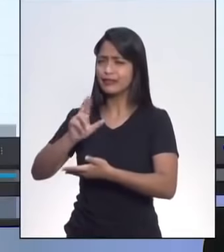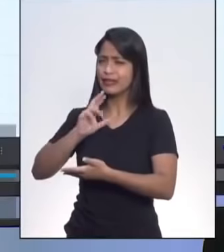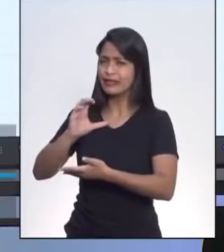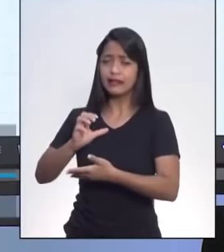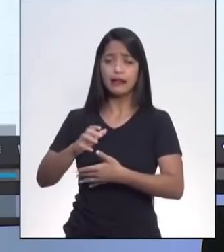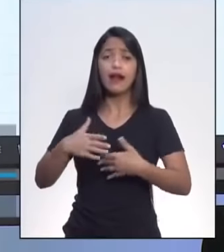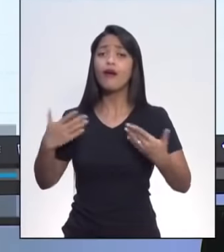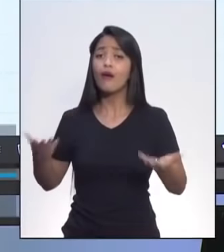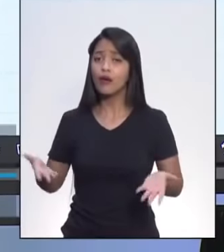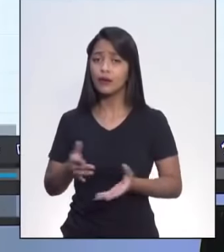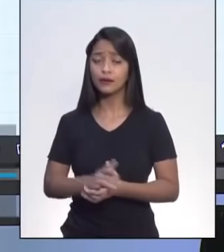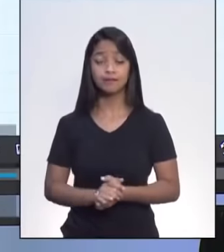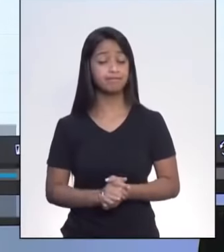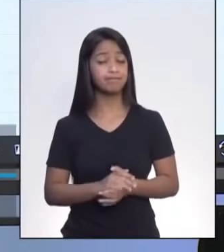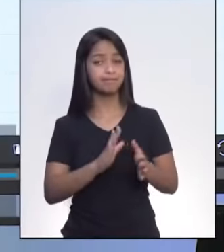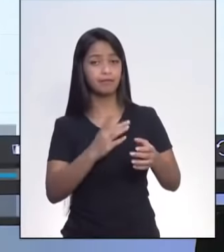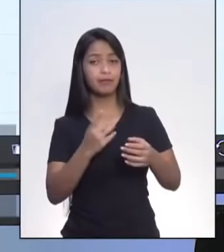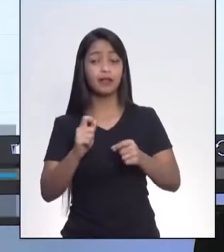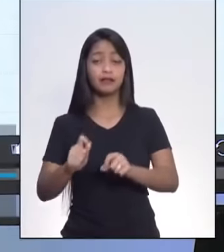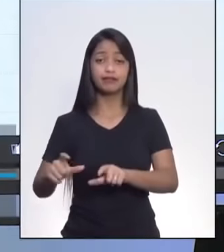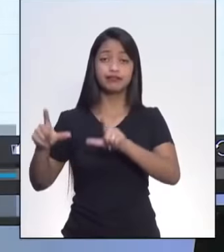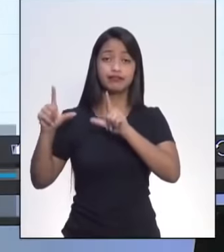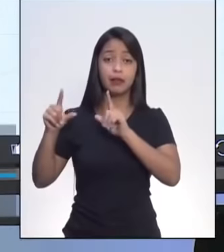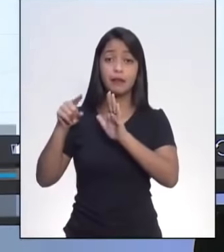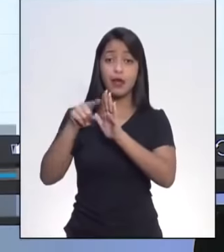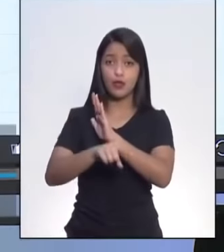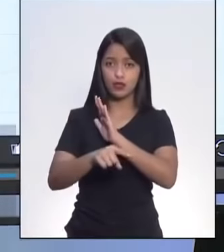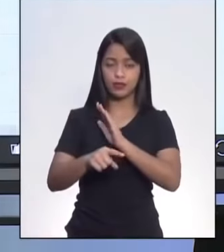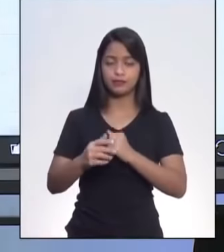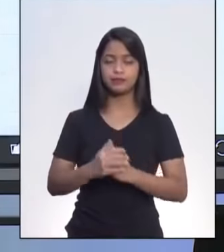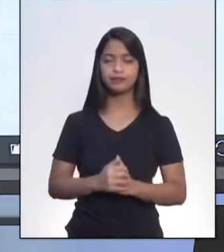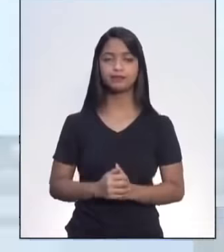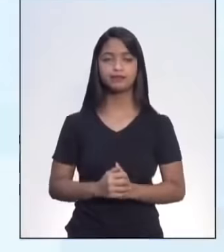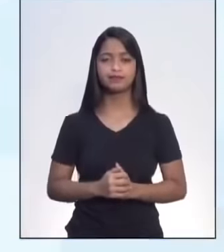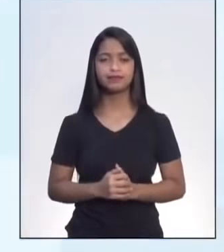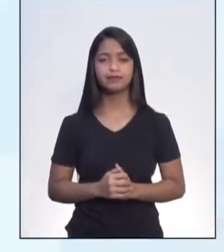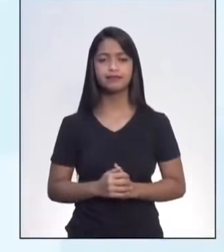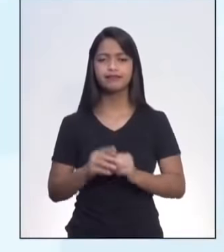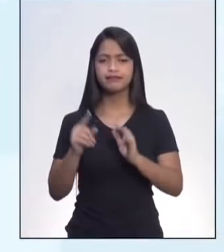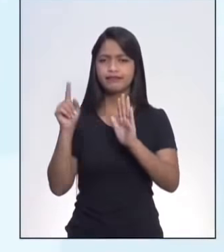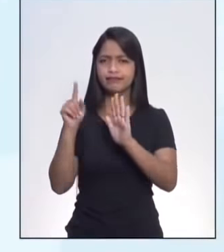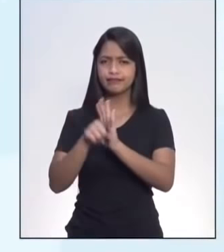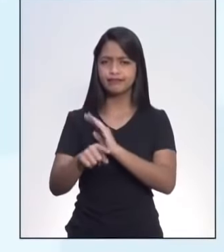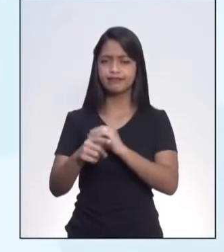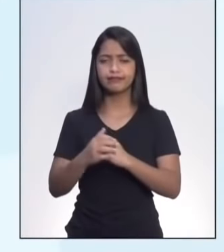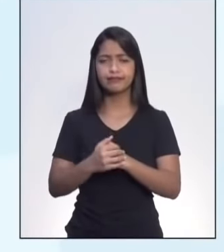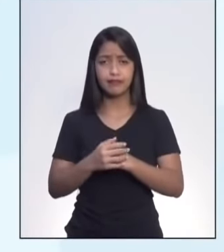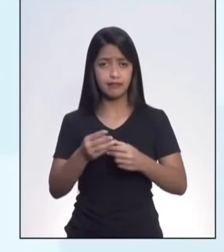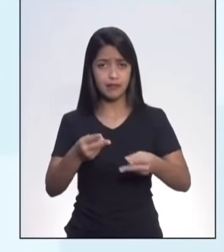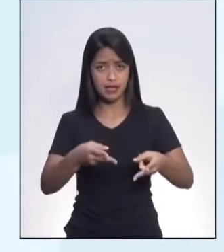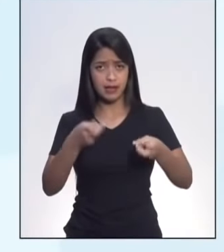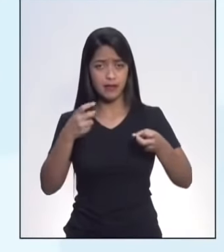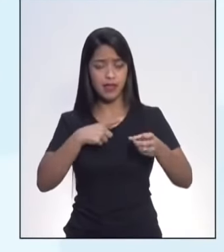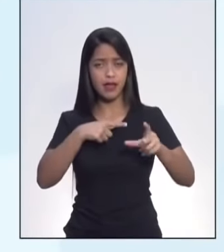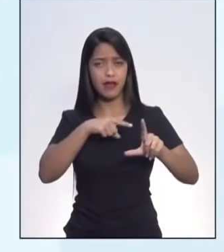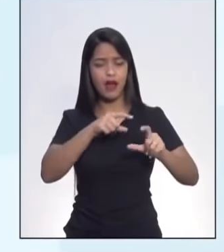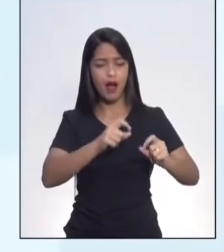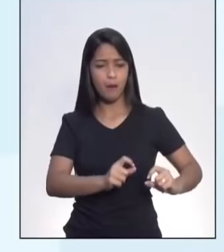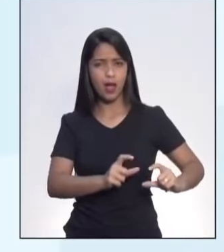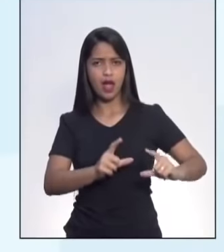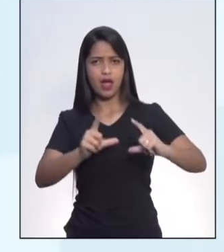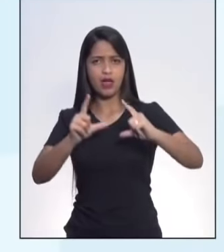na pergunta. Tá? Então, o que acontece? Ele vai perguntar assim, se considerarmos o aumento percentual na produção no